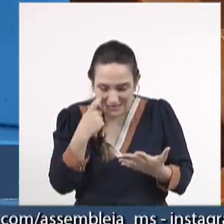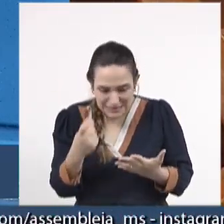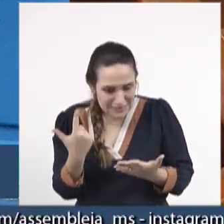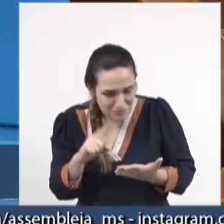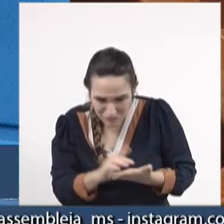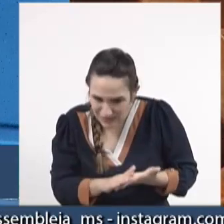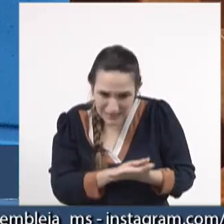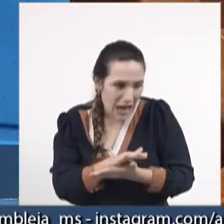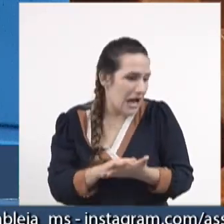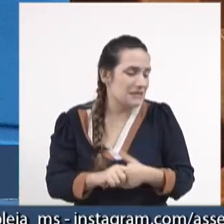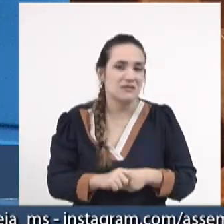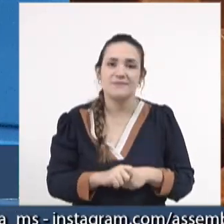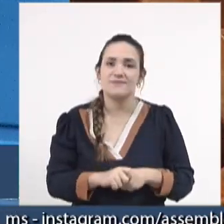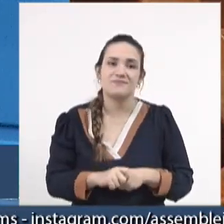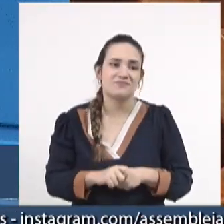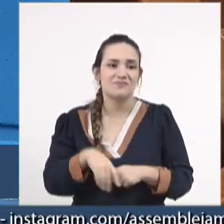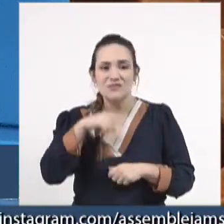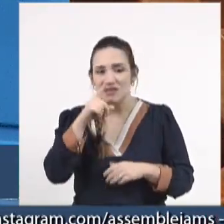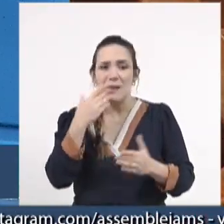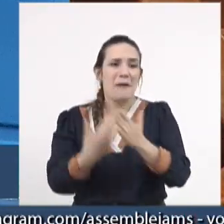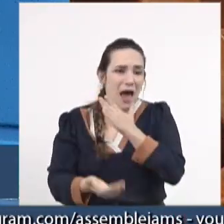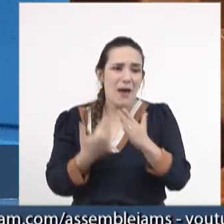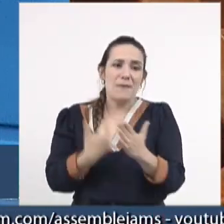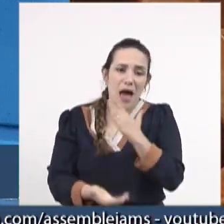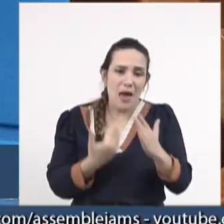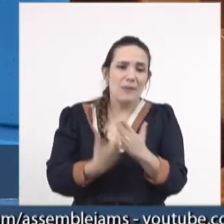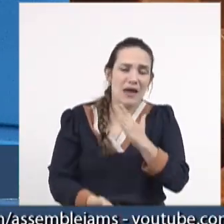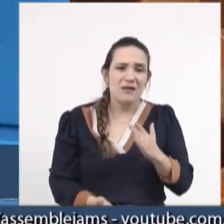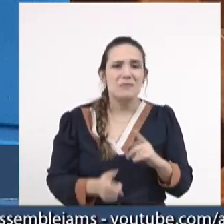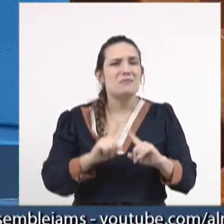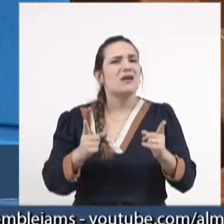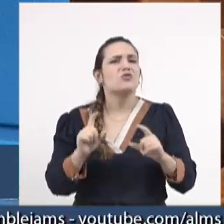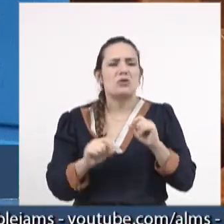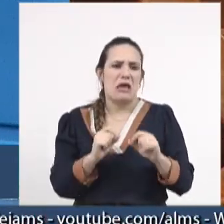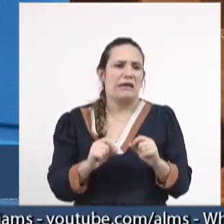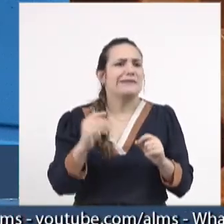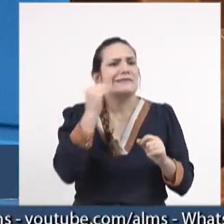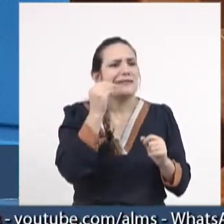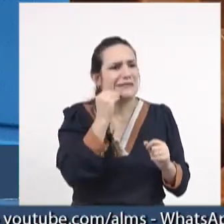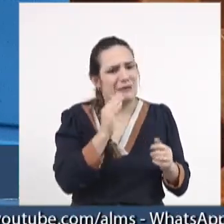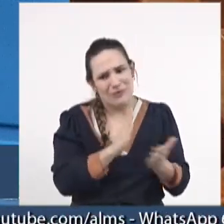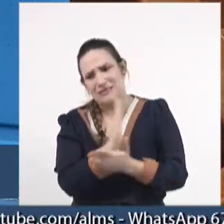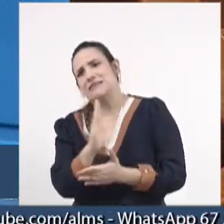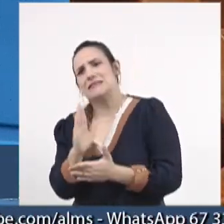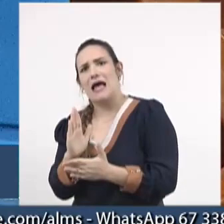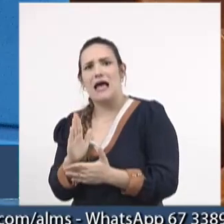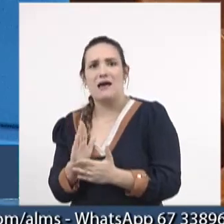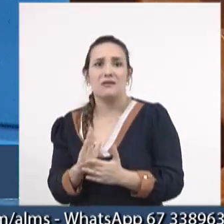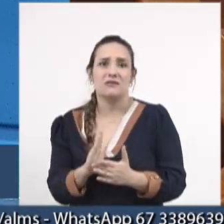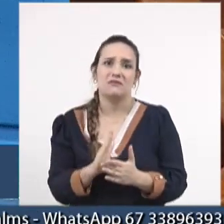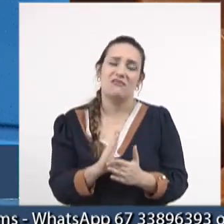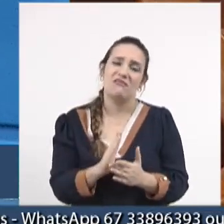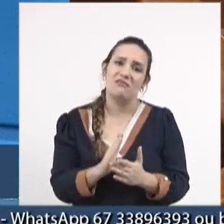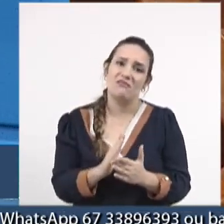estudo, aquela criança que não passa de ano, não basta simplesmente você criar mecanismo para passar de ano, tem que